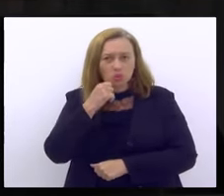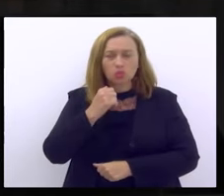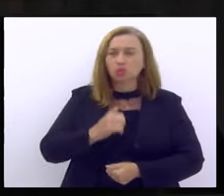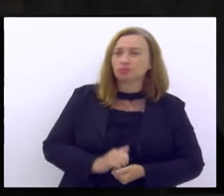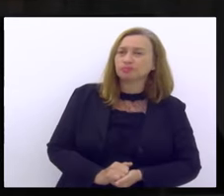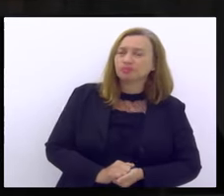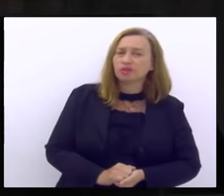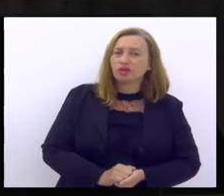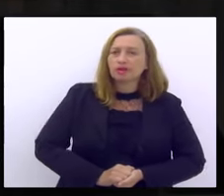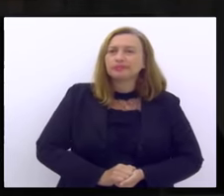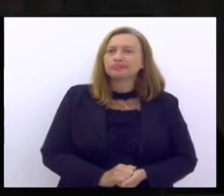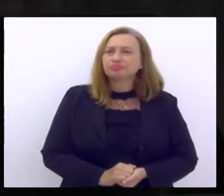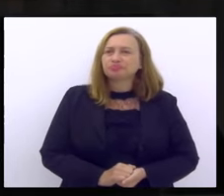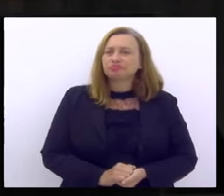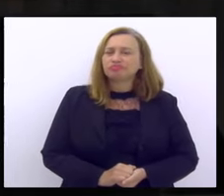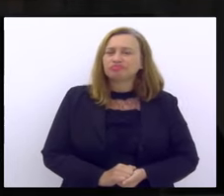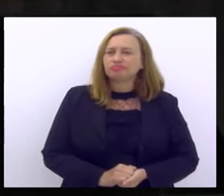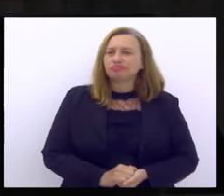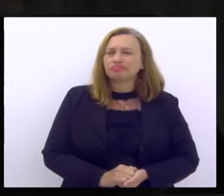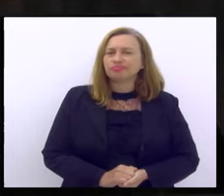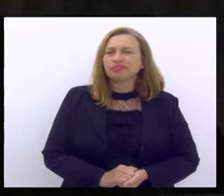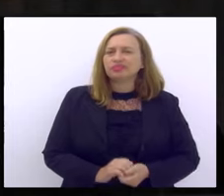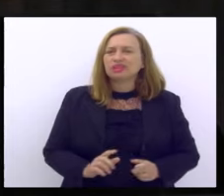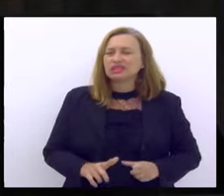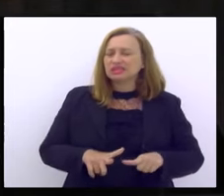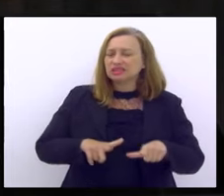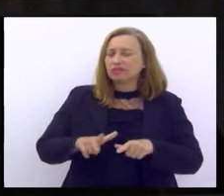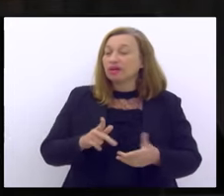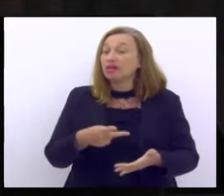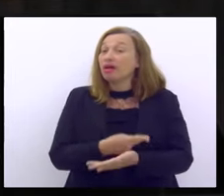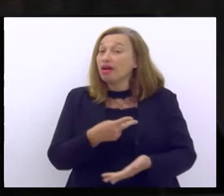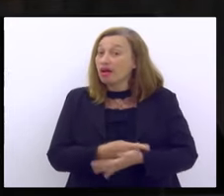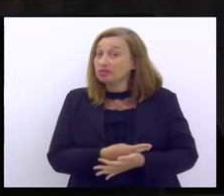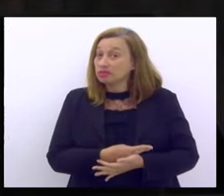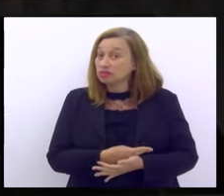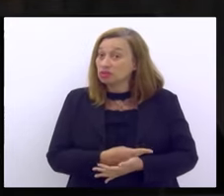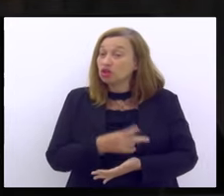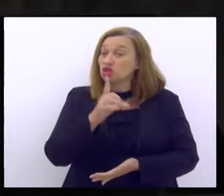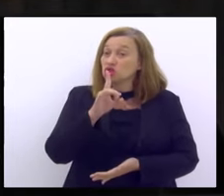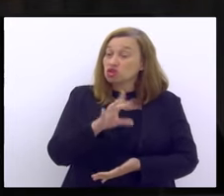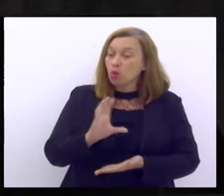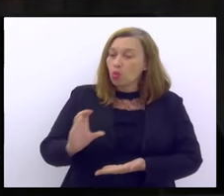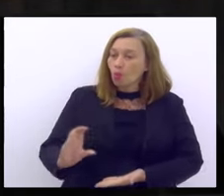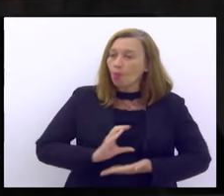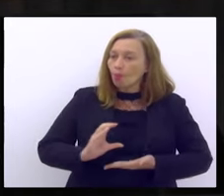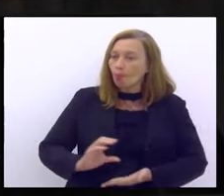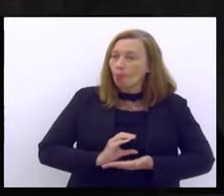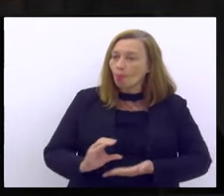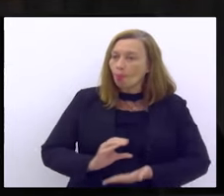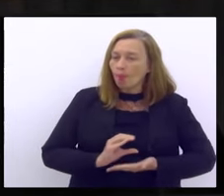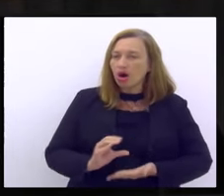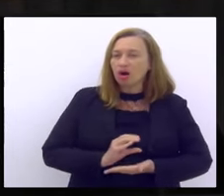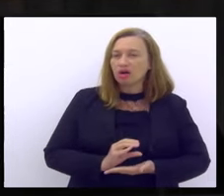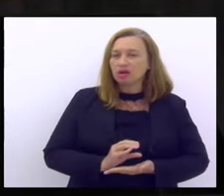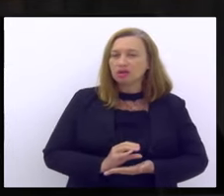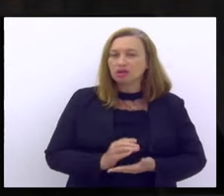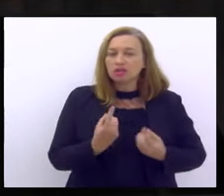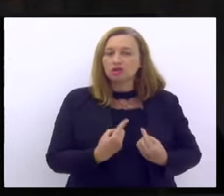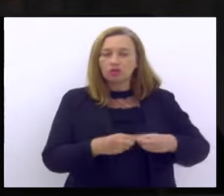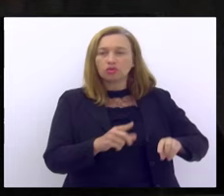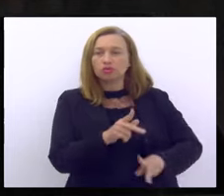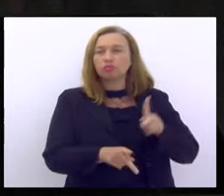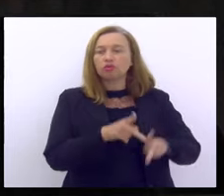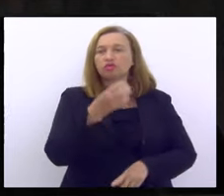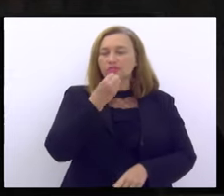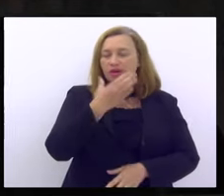não se curvam ao sistema de apoiar essas operações irregulares que só tendem a arrecadar e atormentar a vida da população